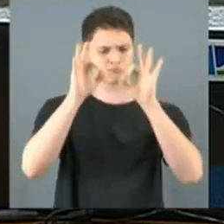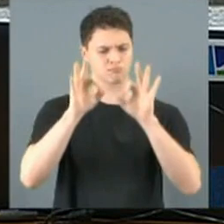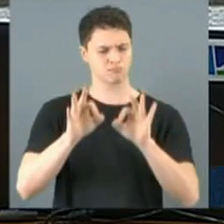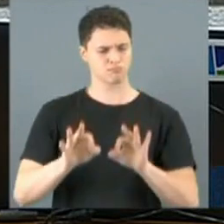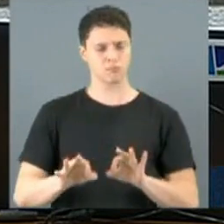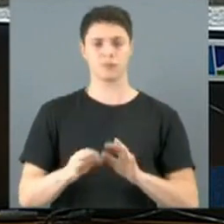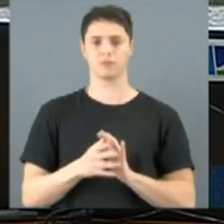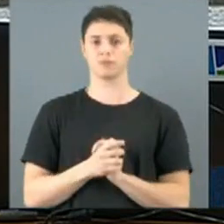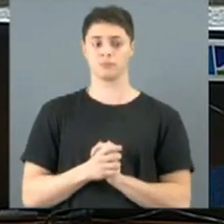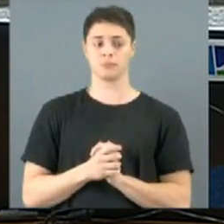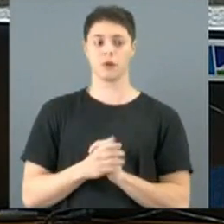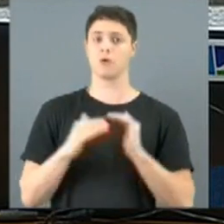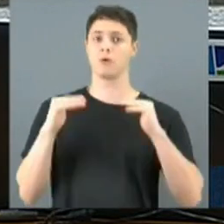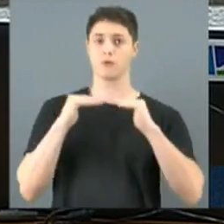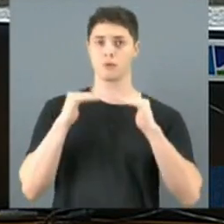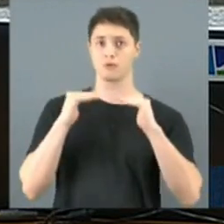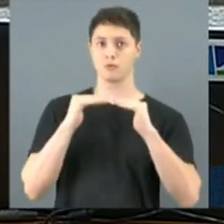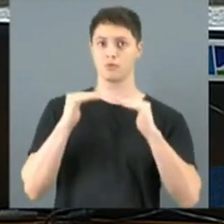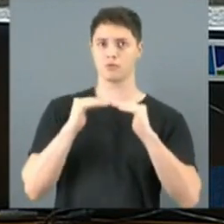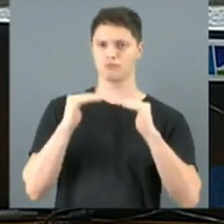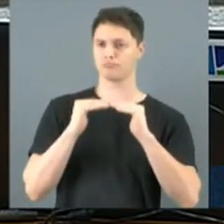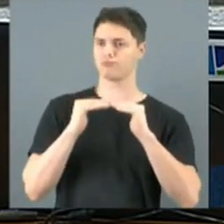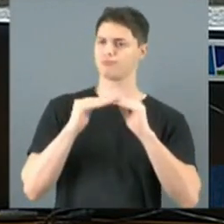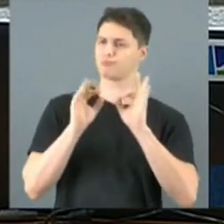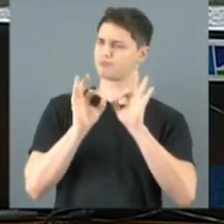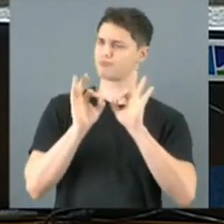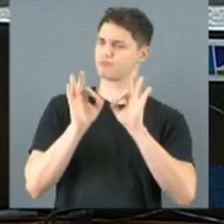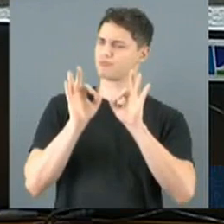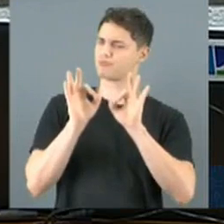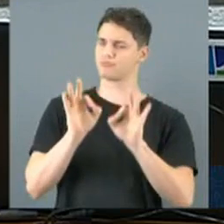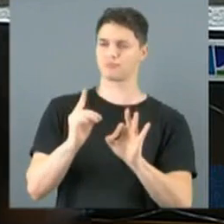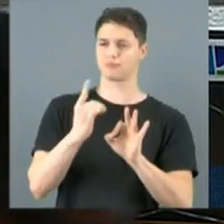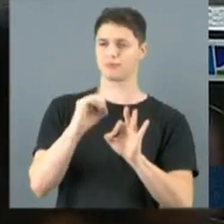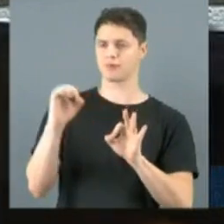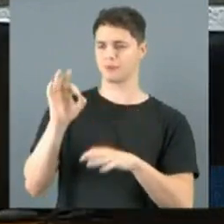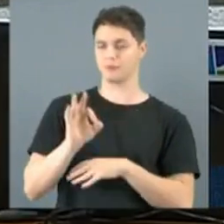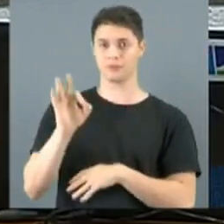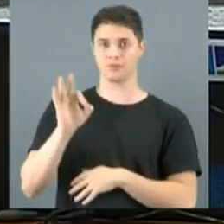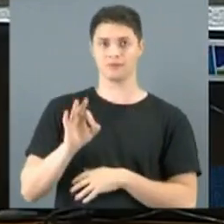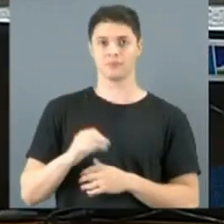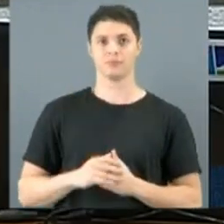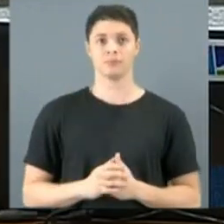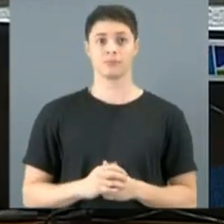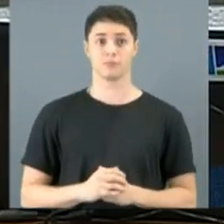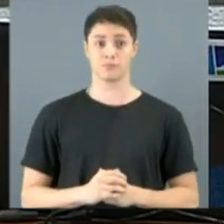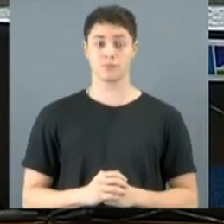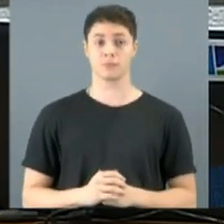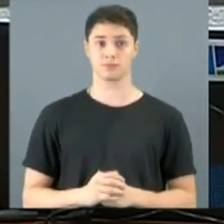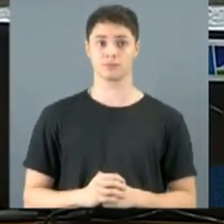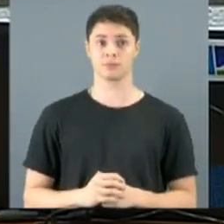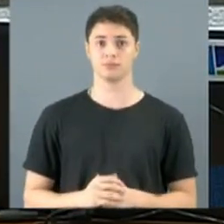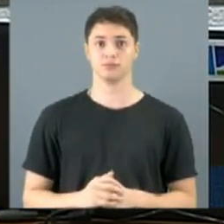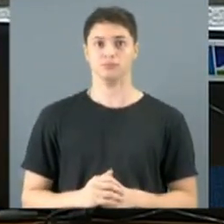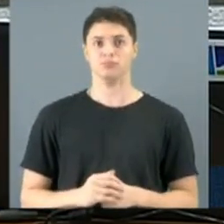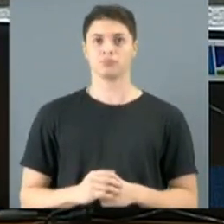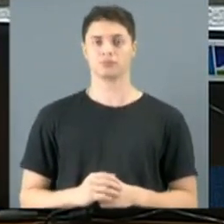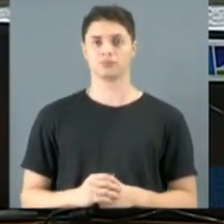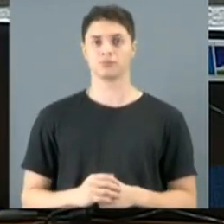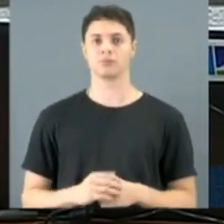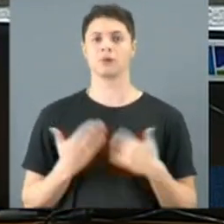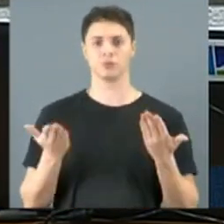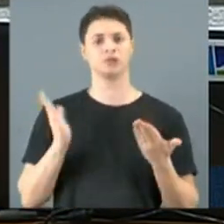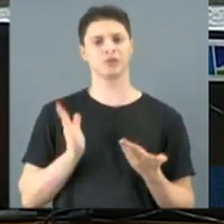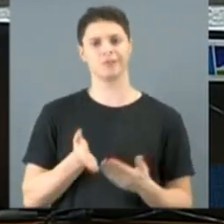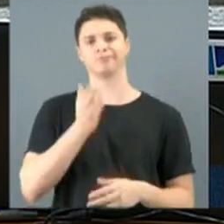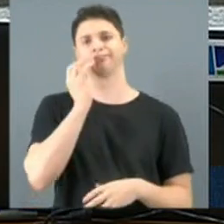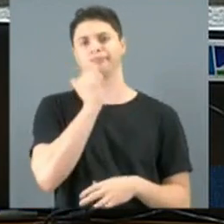ponto. Concordo em número, gênero, grau, eu falo 100%. Né? Isso é uma coisa que eu tenho batido